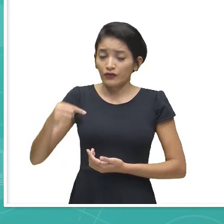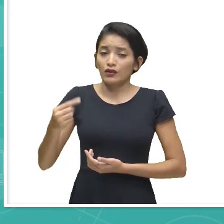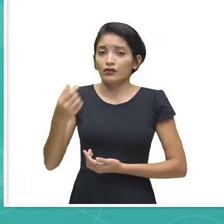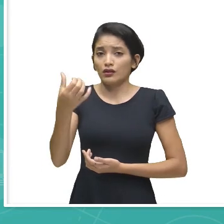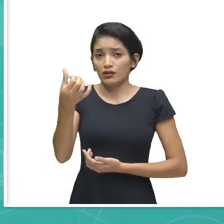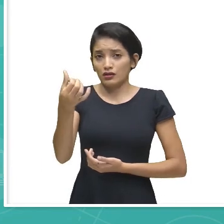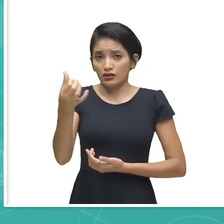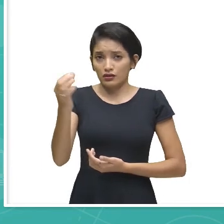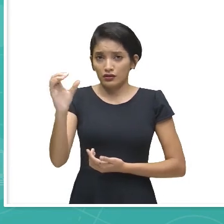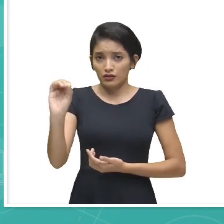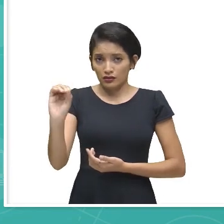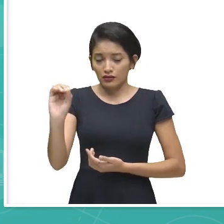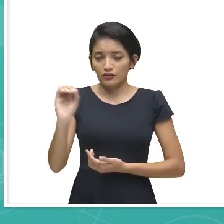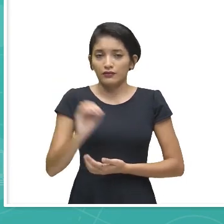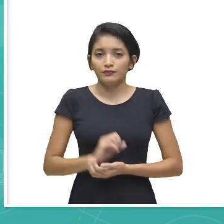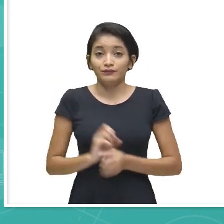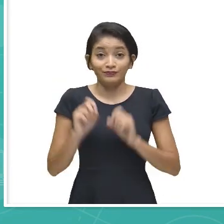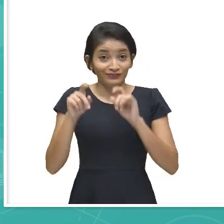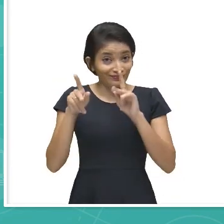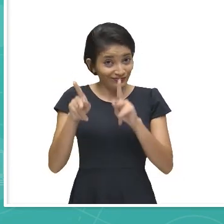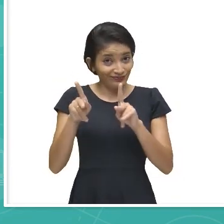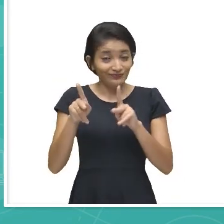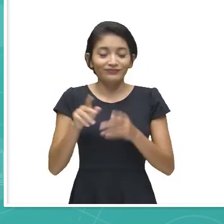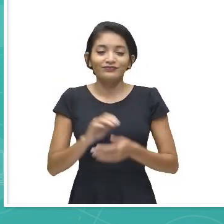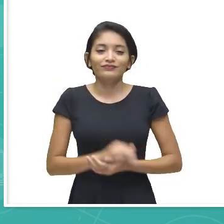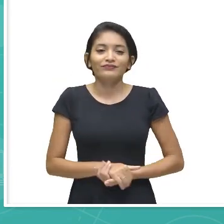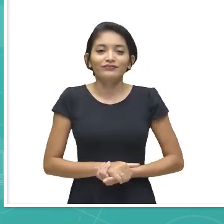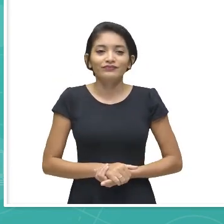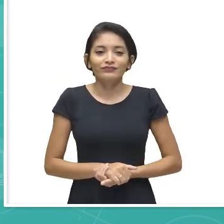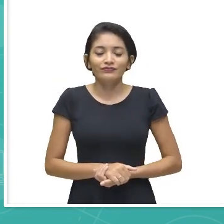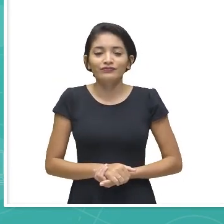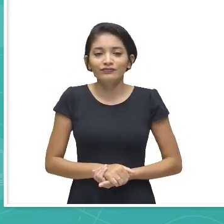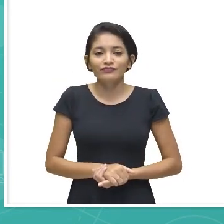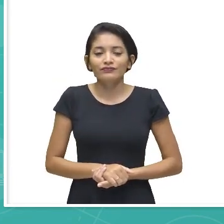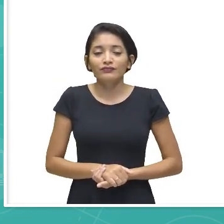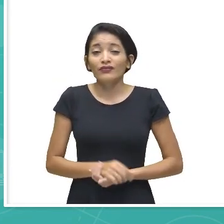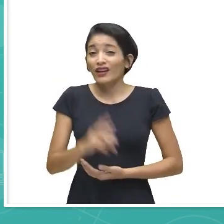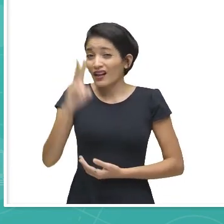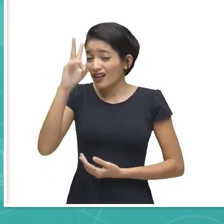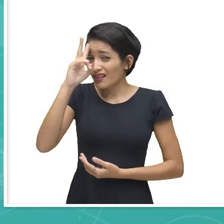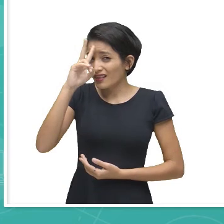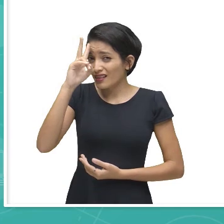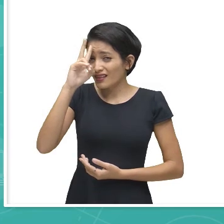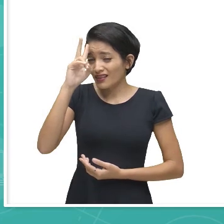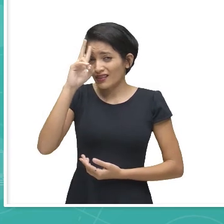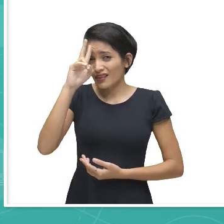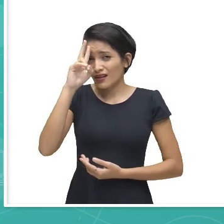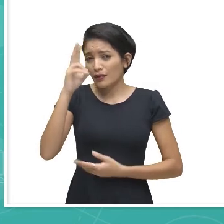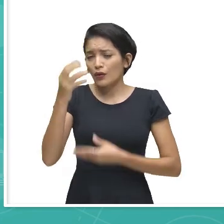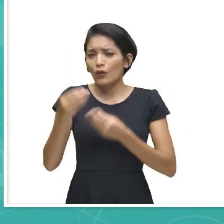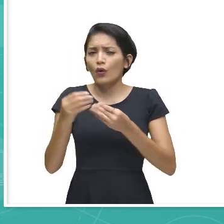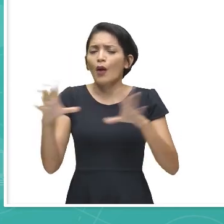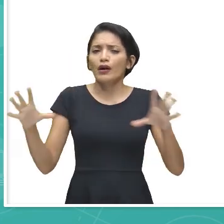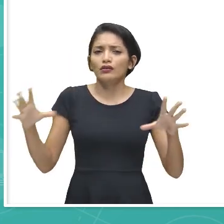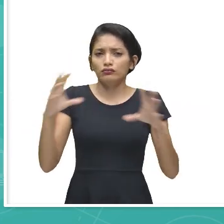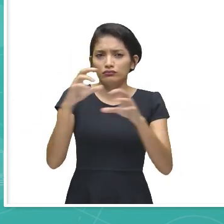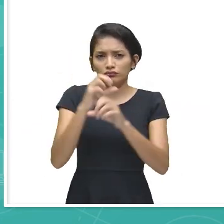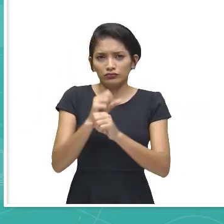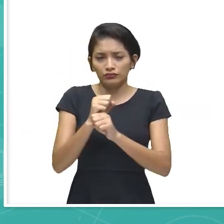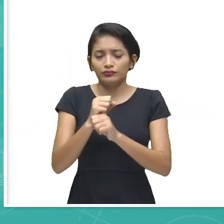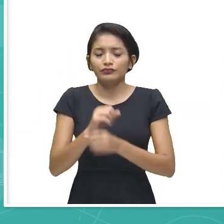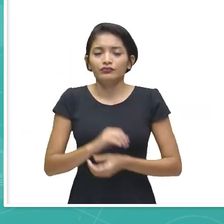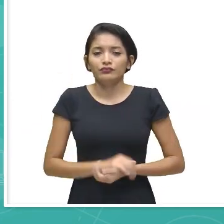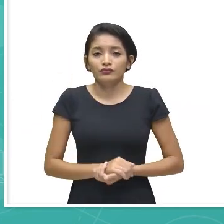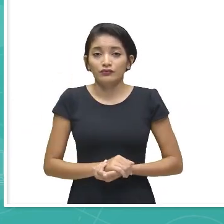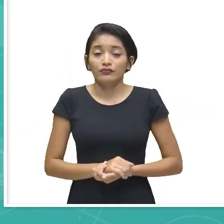1,60 m, tá bom? E aí, a gente tem que lembrar lá da fórmula do IMC, que